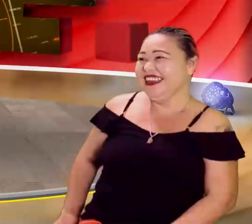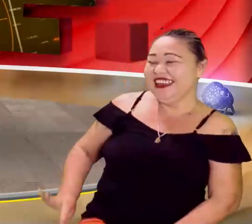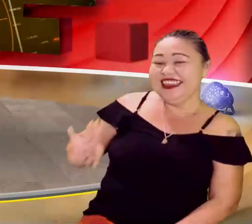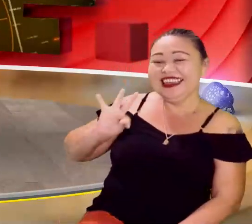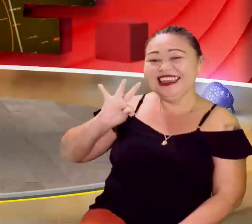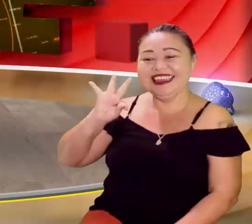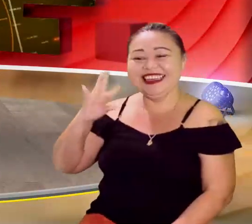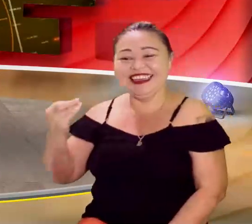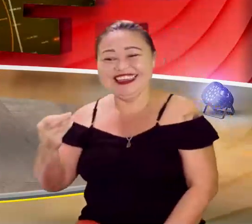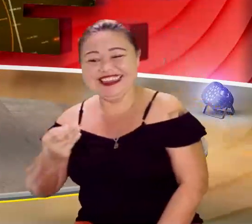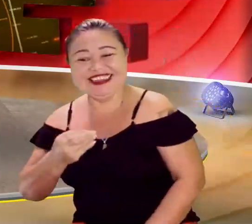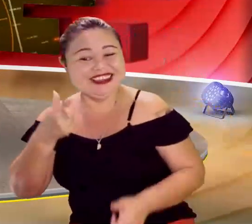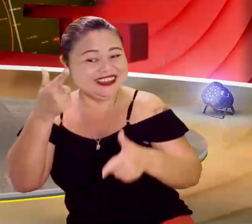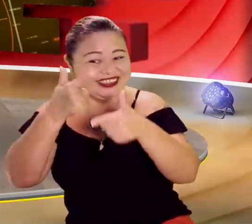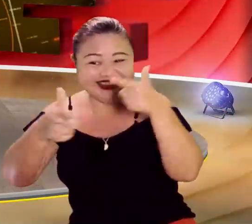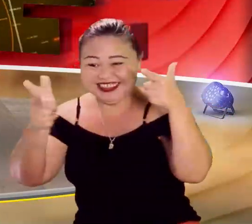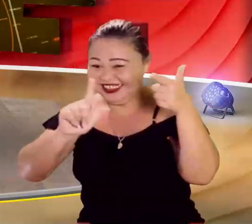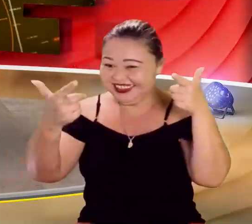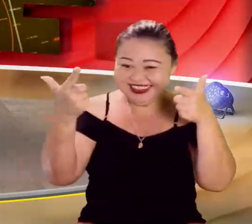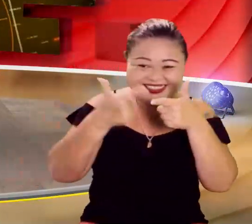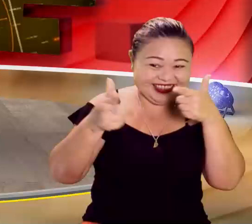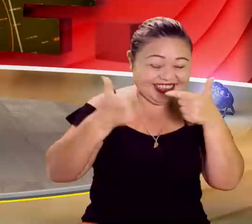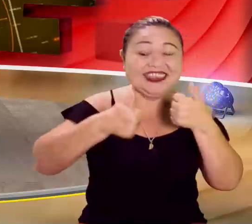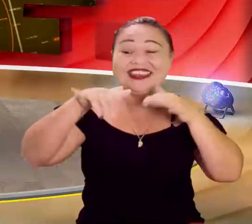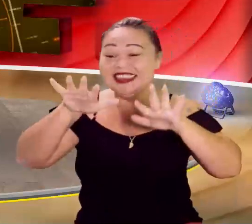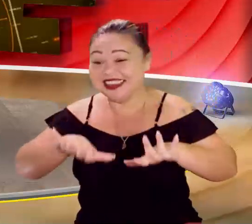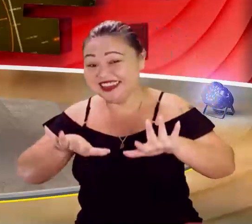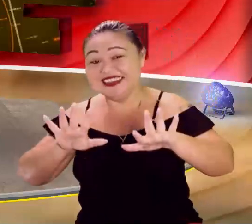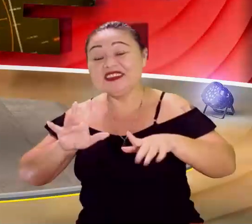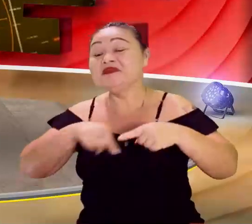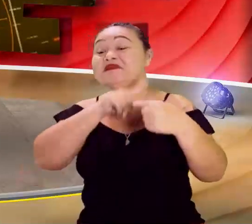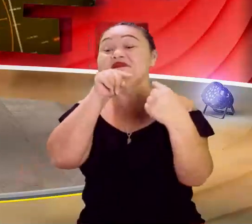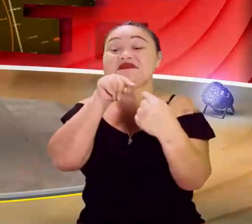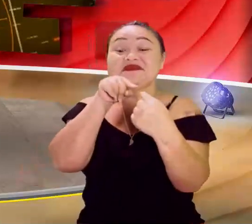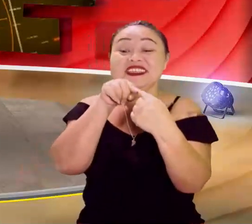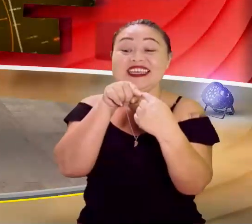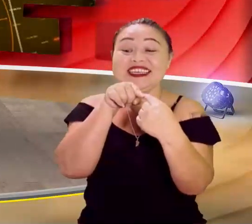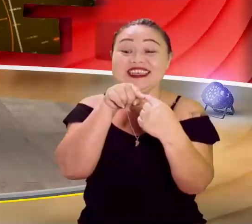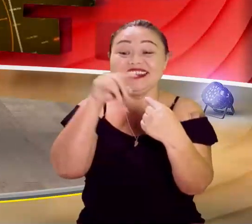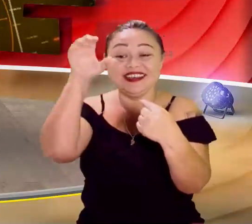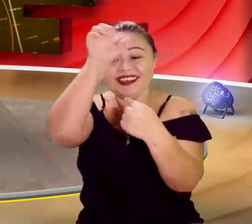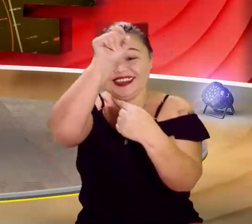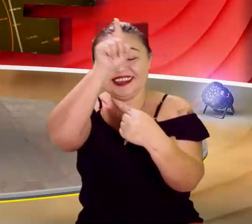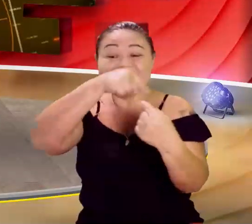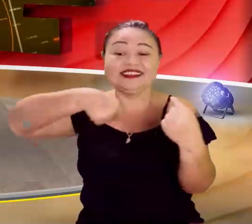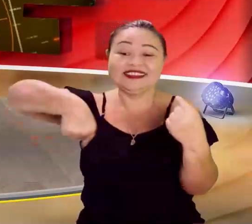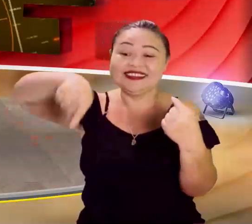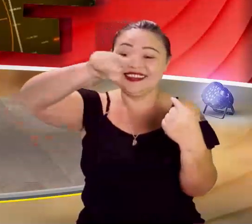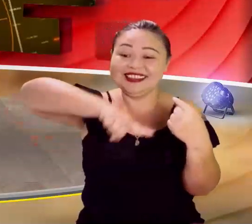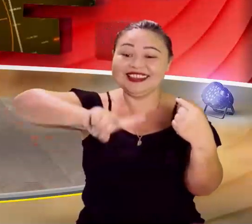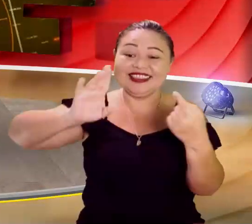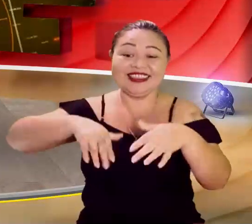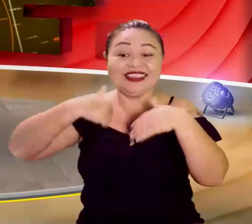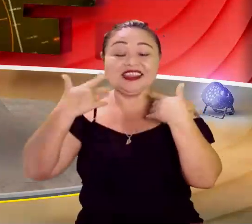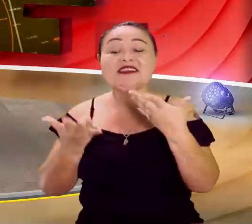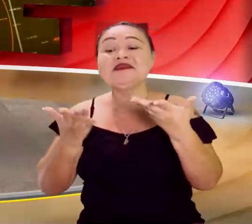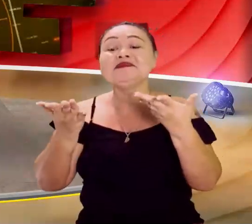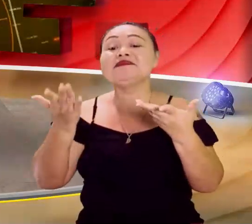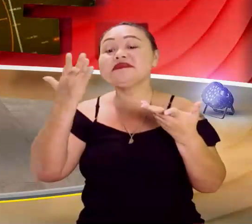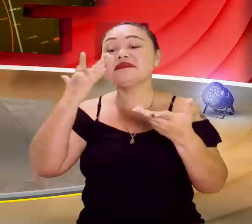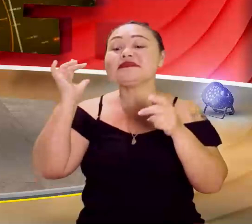Tudo bem, não há problemas aqui, a gente tá para isso, né? O nosso objetivo é o aprendizado de vocês. Então vamos